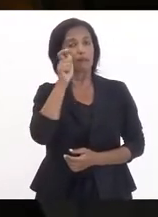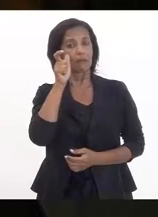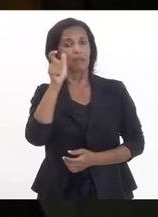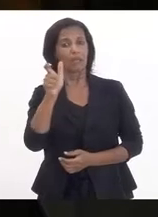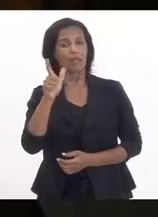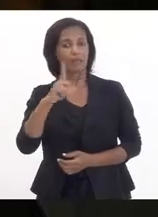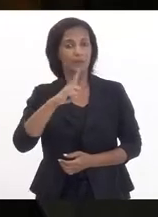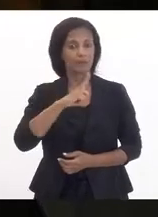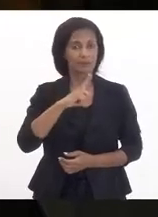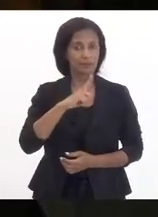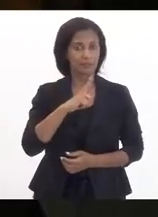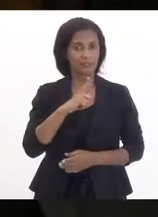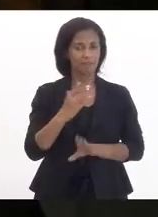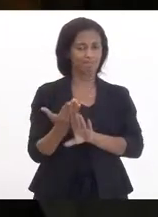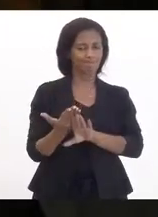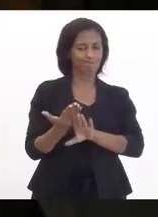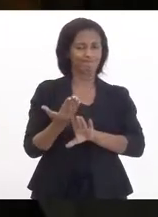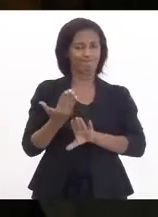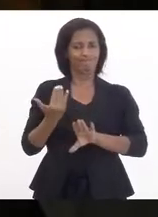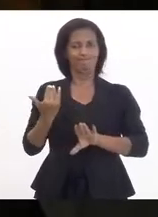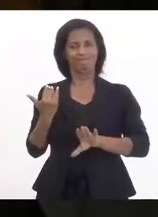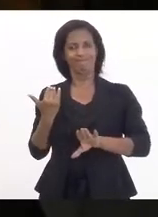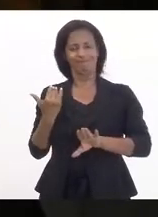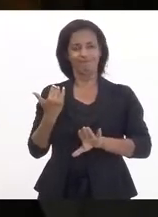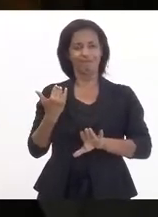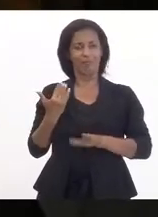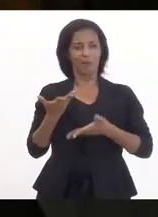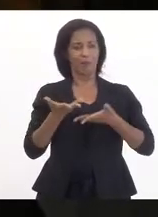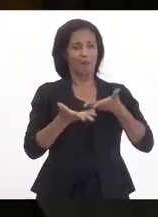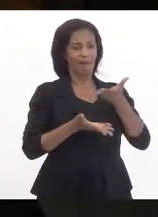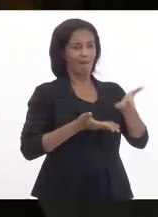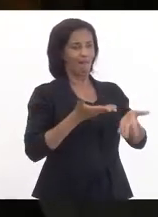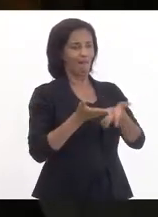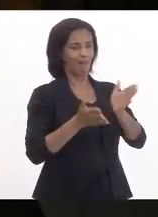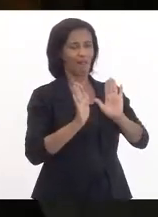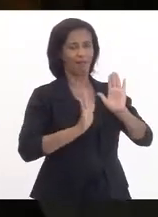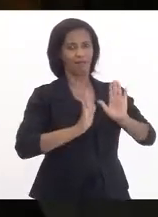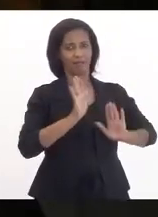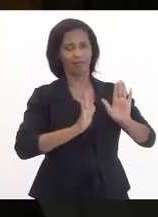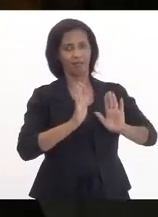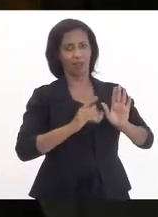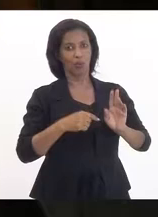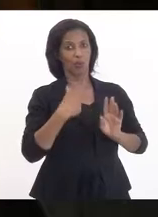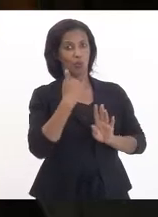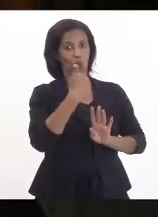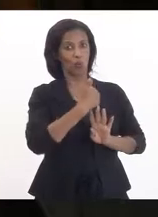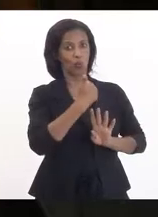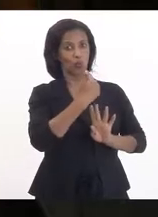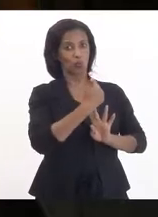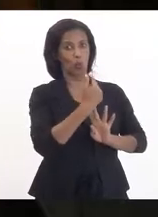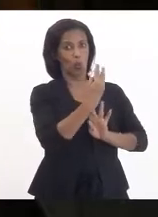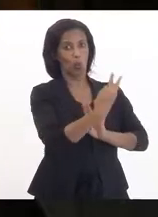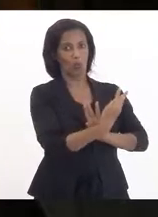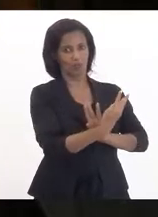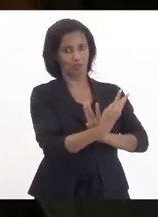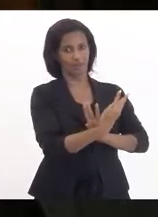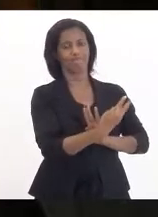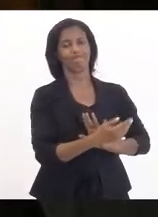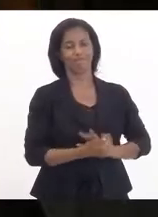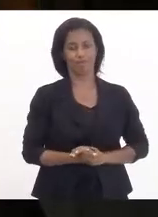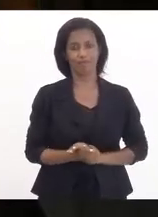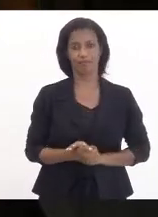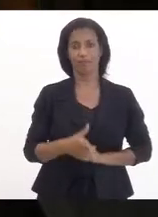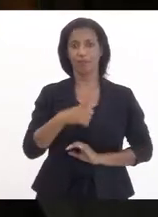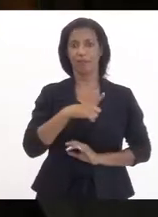interesse retroagiram para participar das licitações do lote 1, 2 e 4,